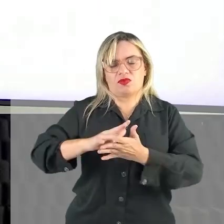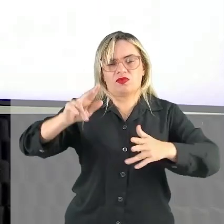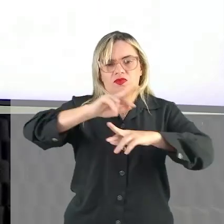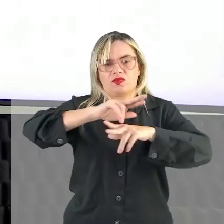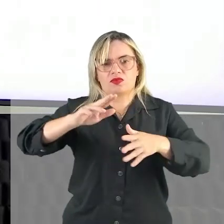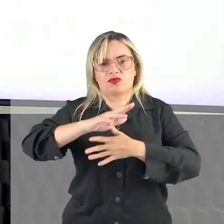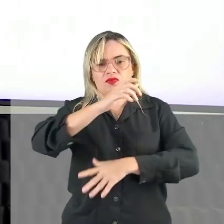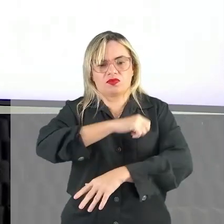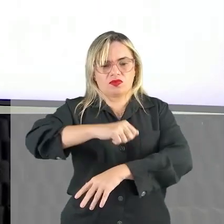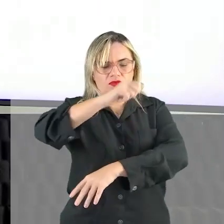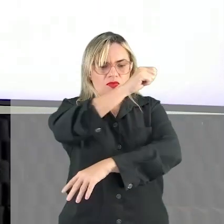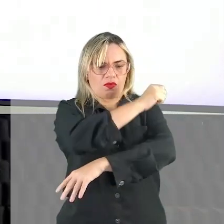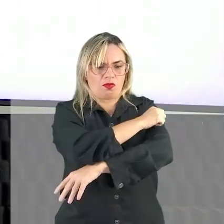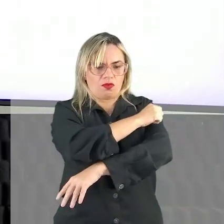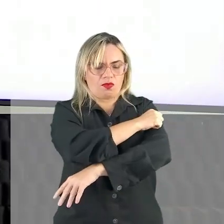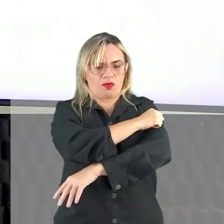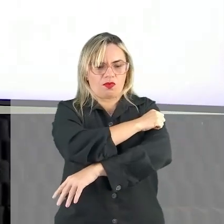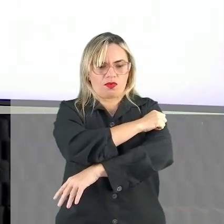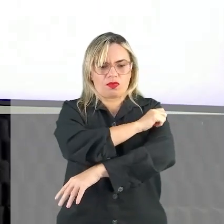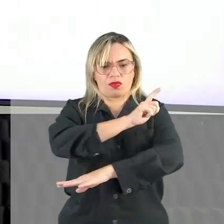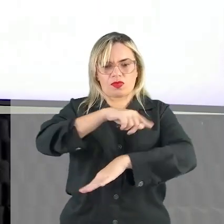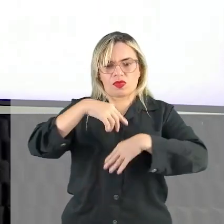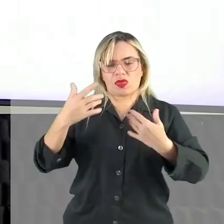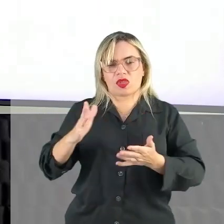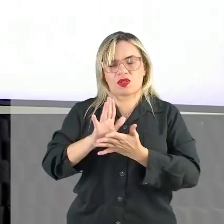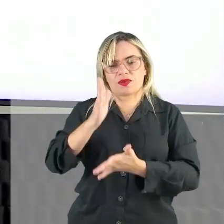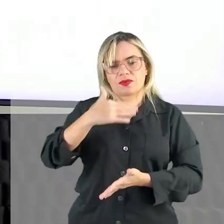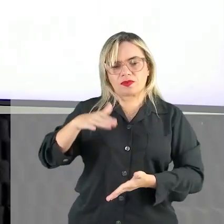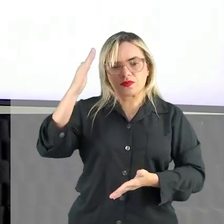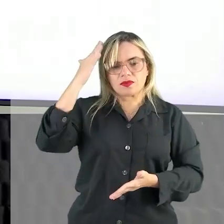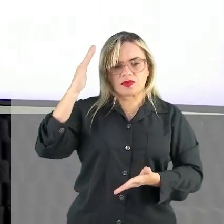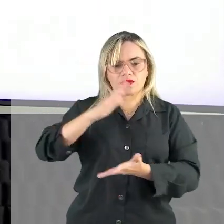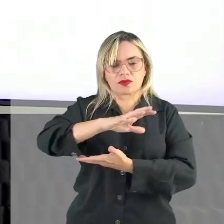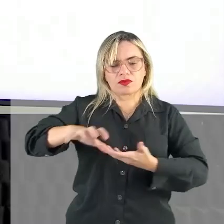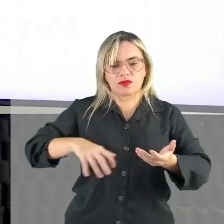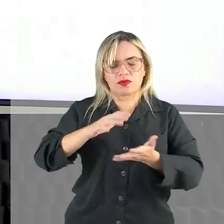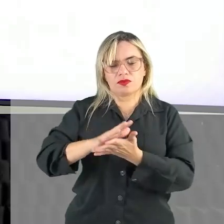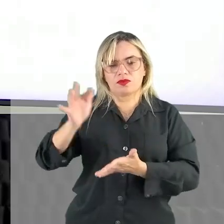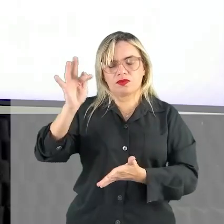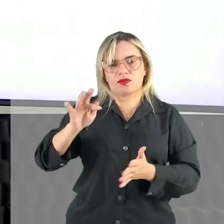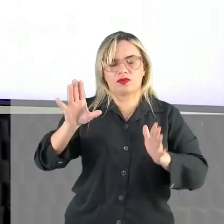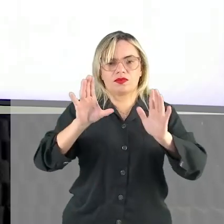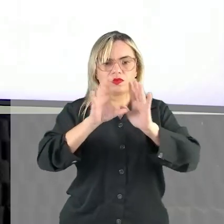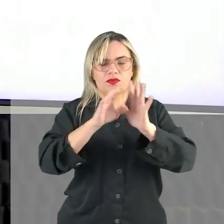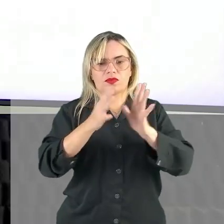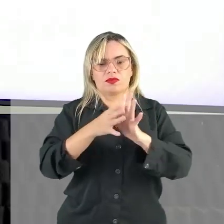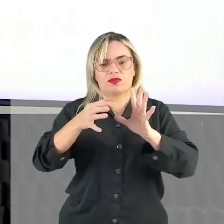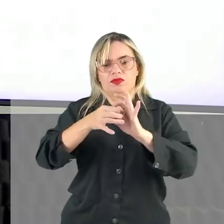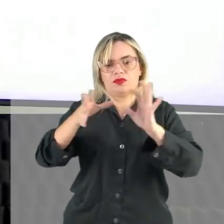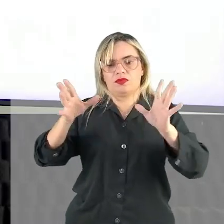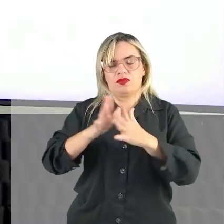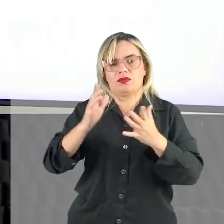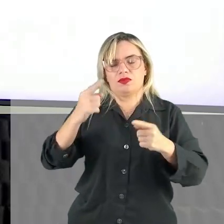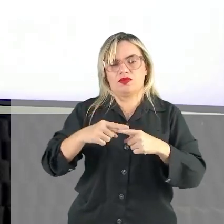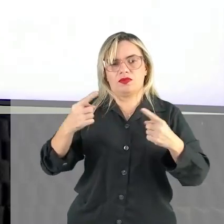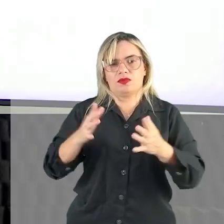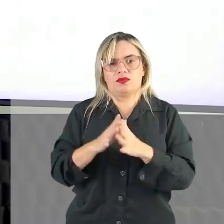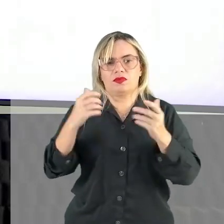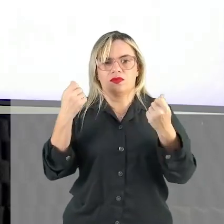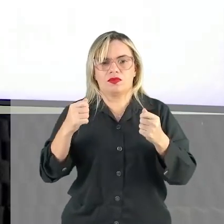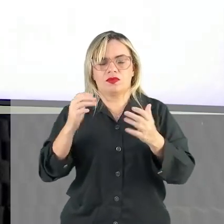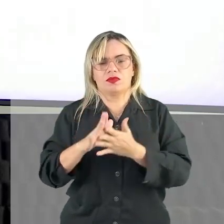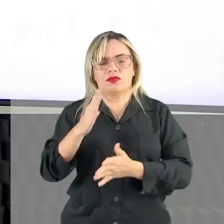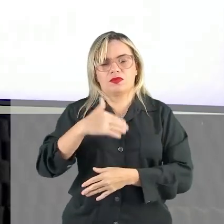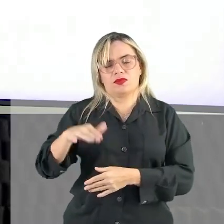utilizam, dentro do que se entende por Revolução Francesa, o conceito de liberdade. Mas eu preciso